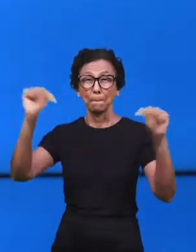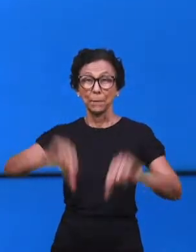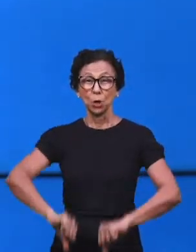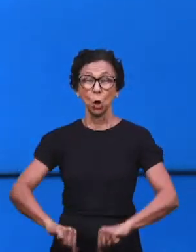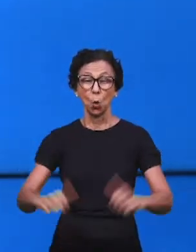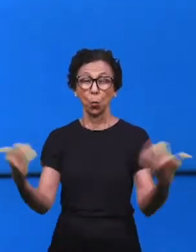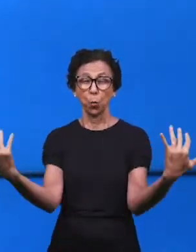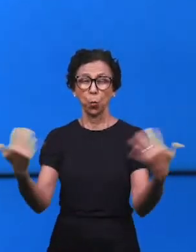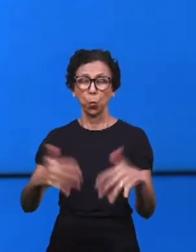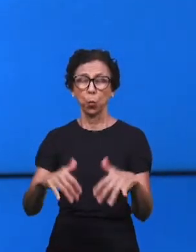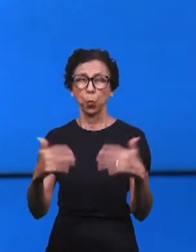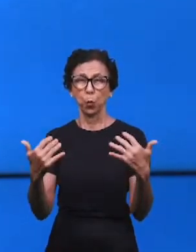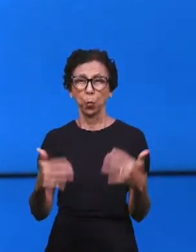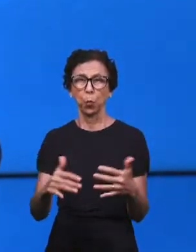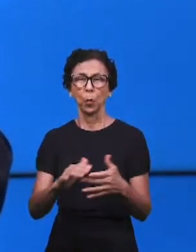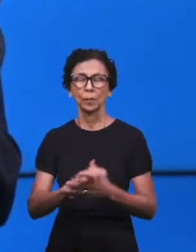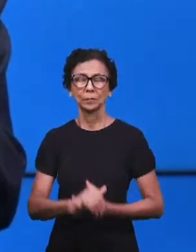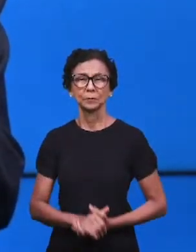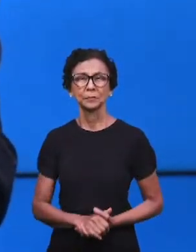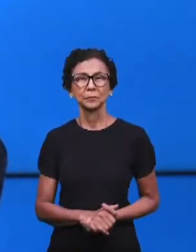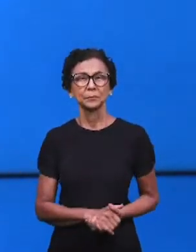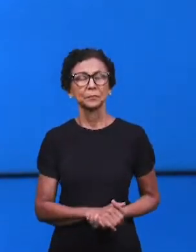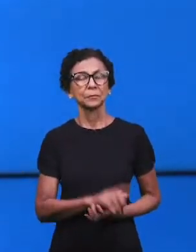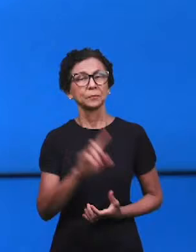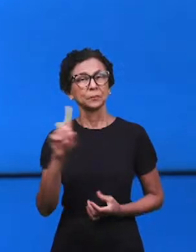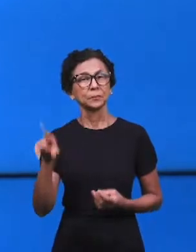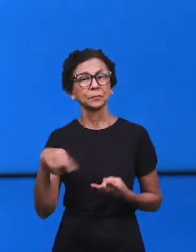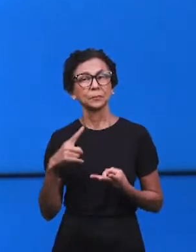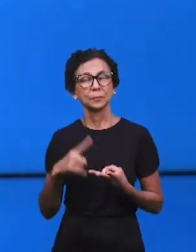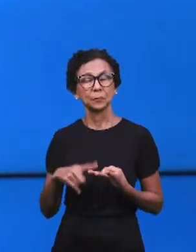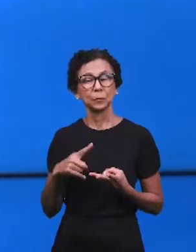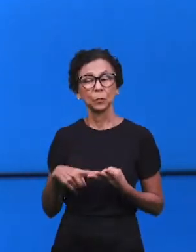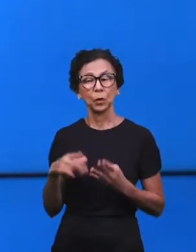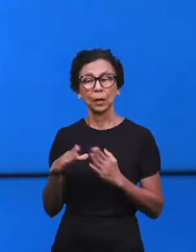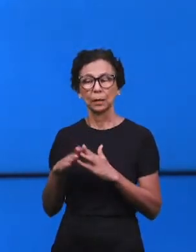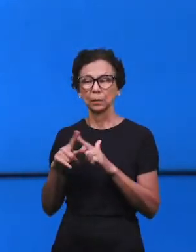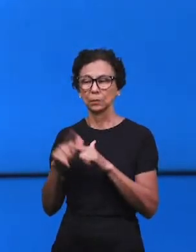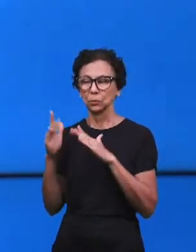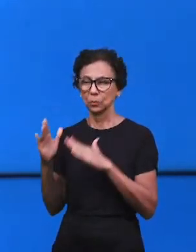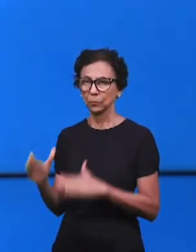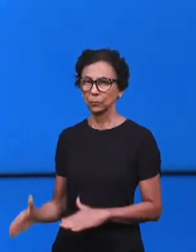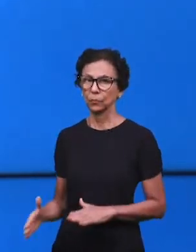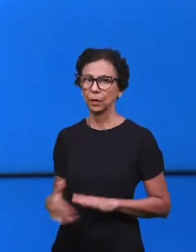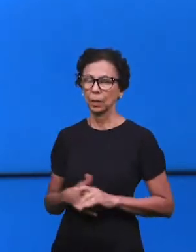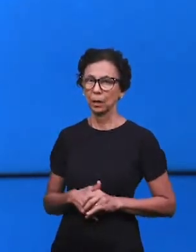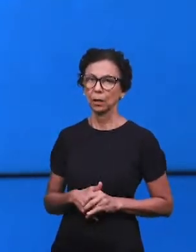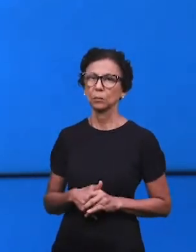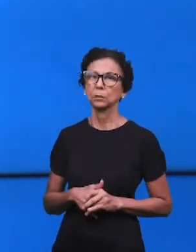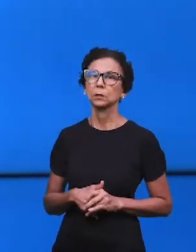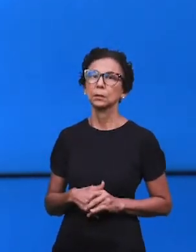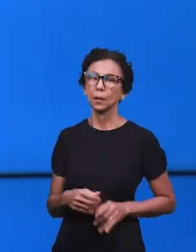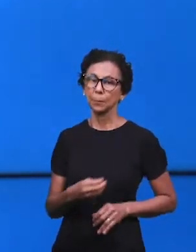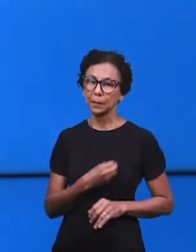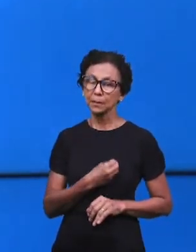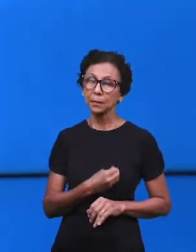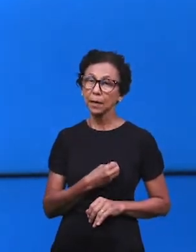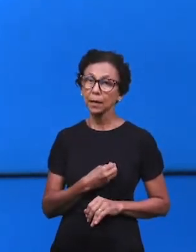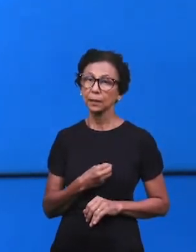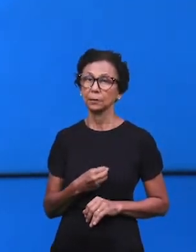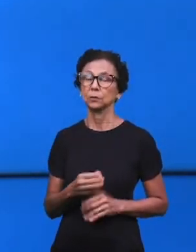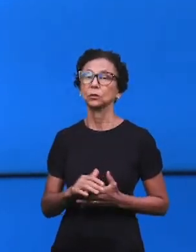A Isadora complementou dizendo, a igreja está vivenciando o início do período das dores